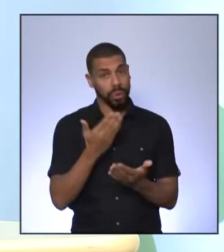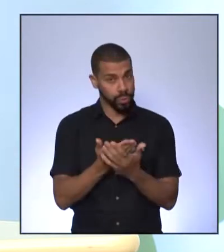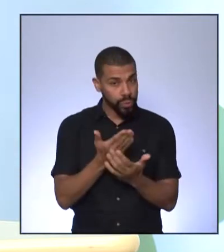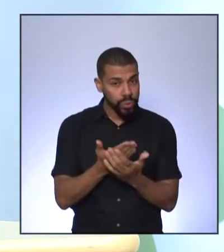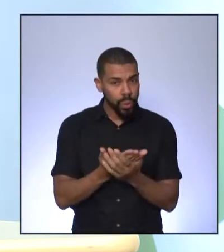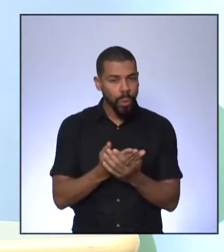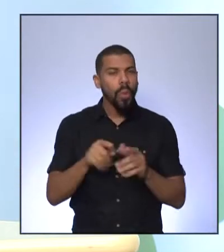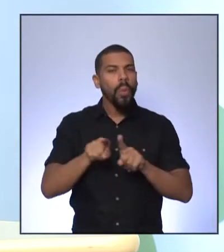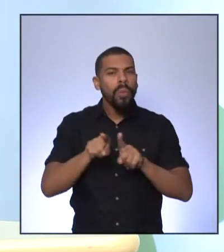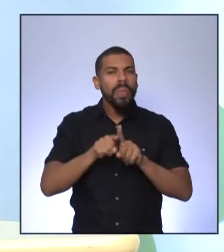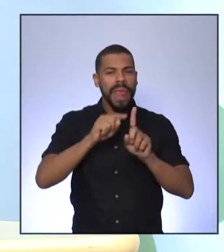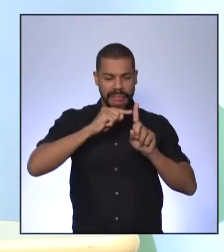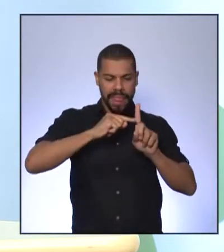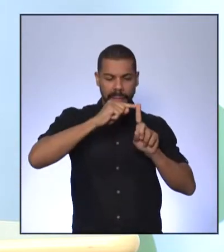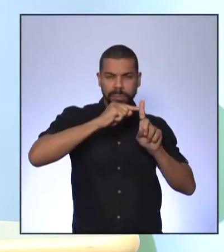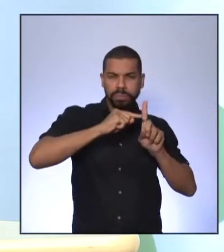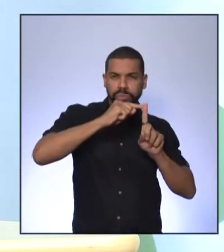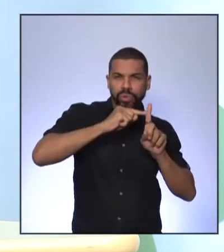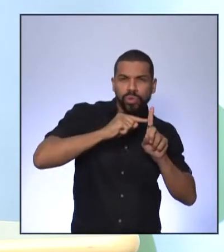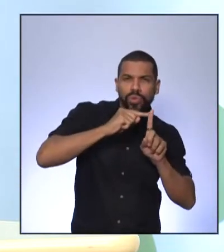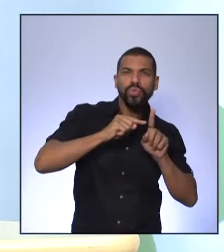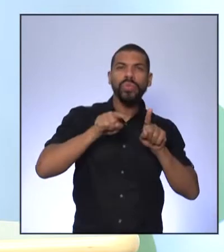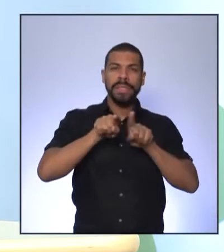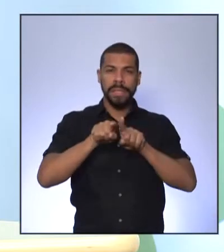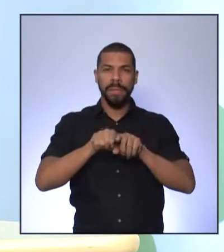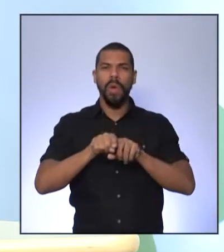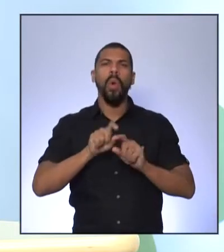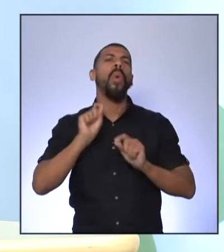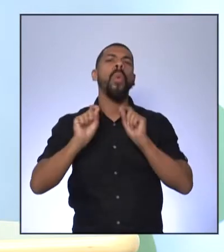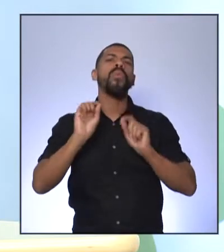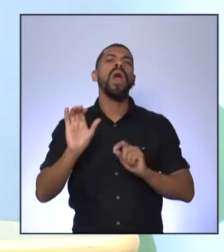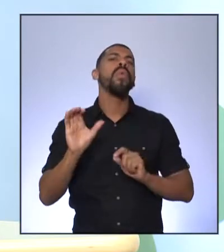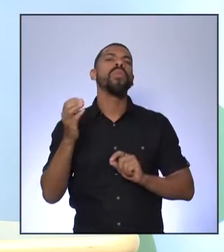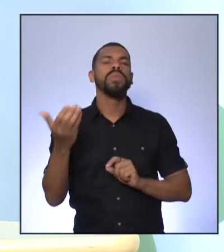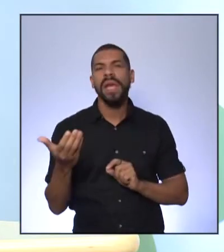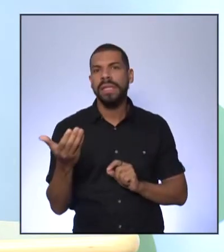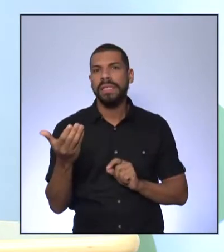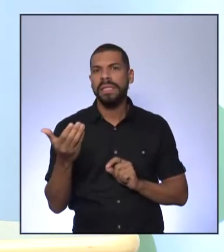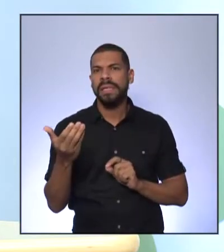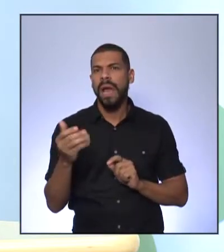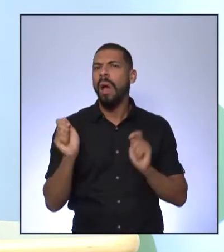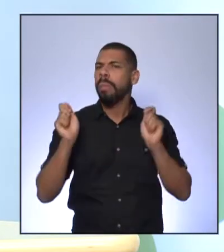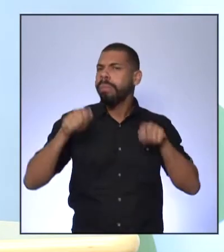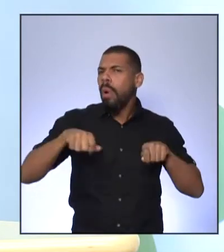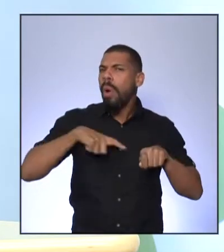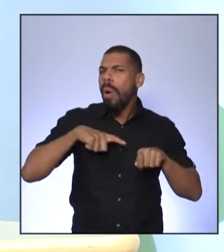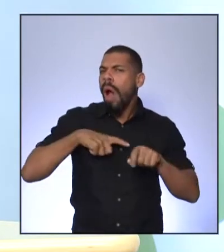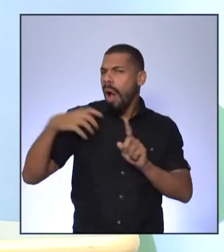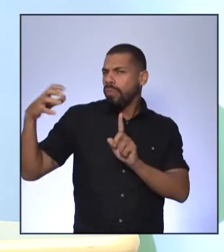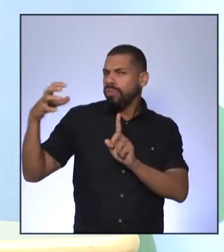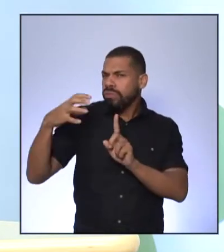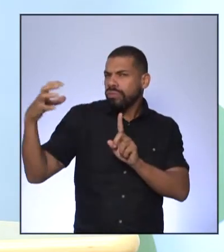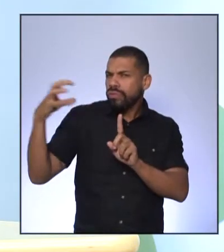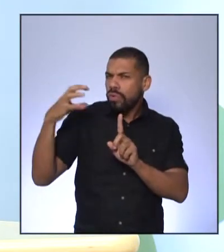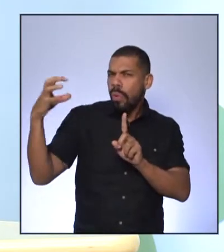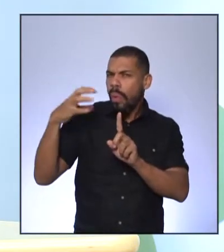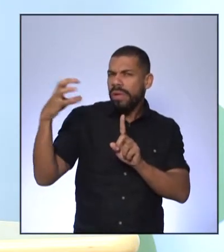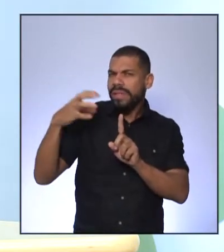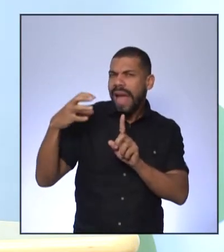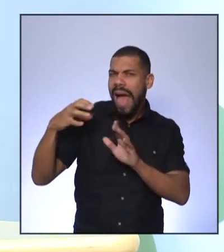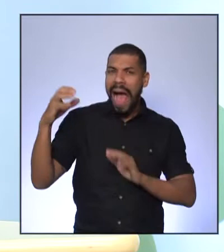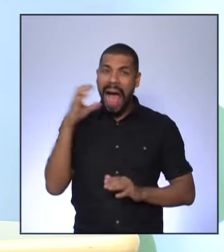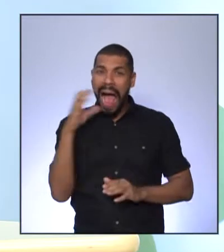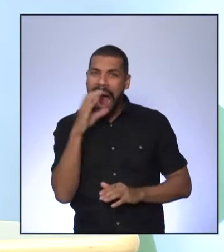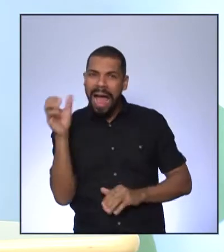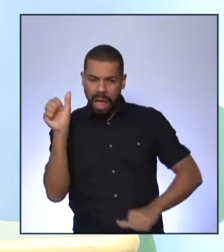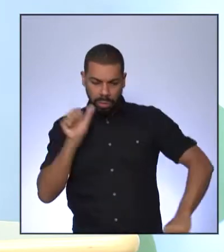A temperatura, superfície de contato e pressão. Por que esses fatores conseguem influenciar a velocidade da